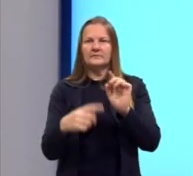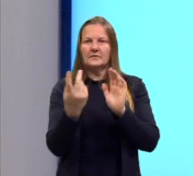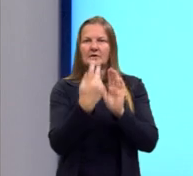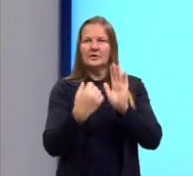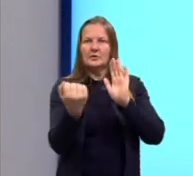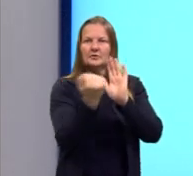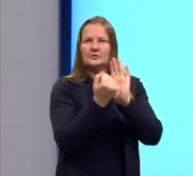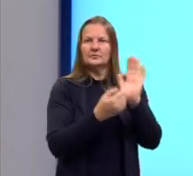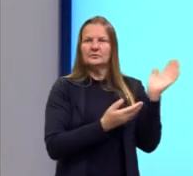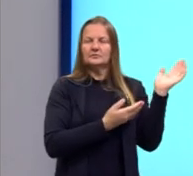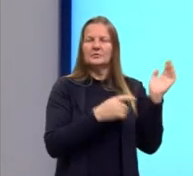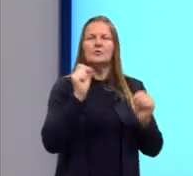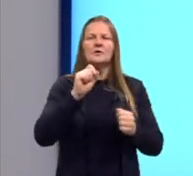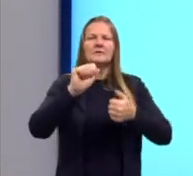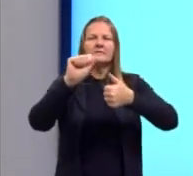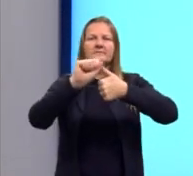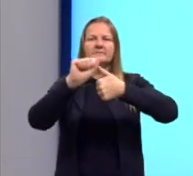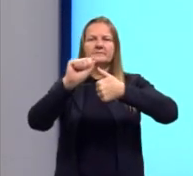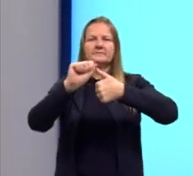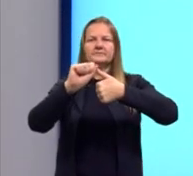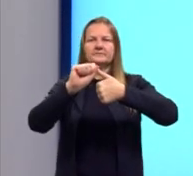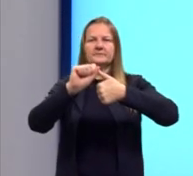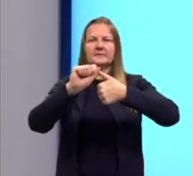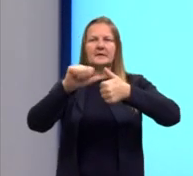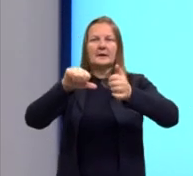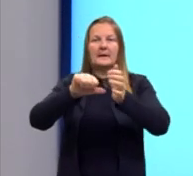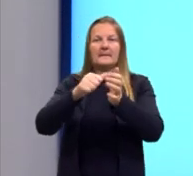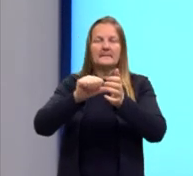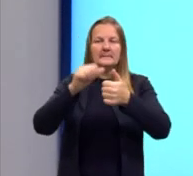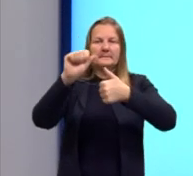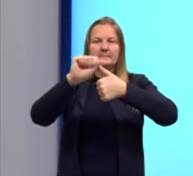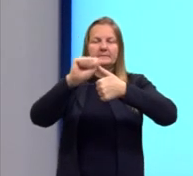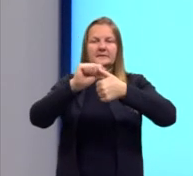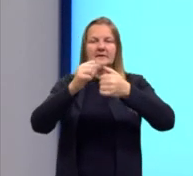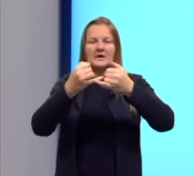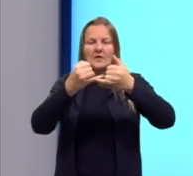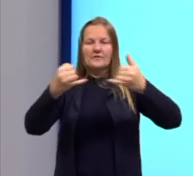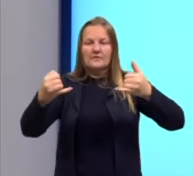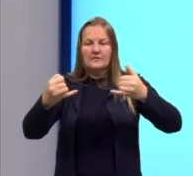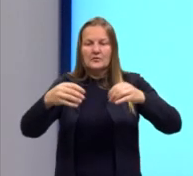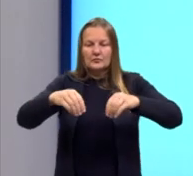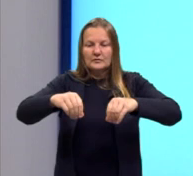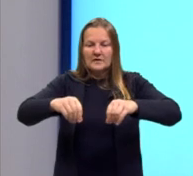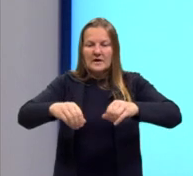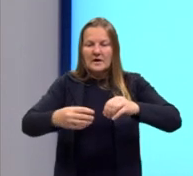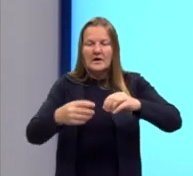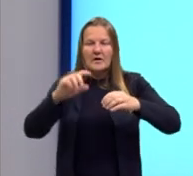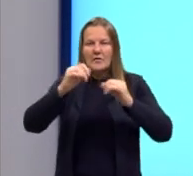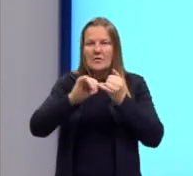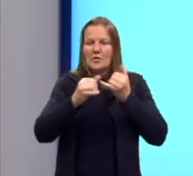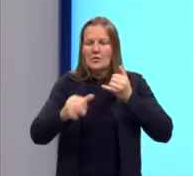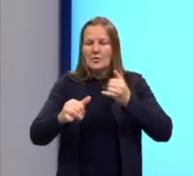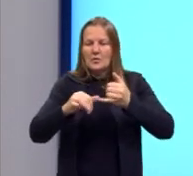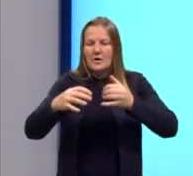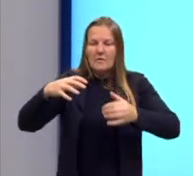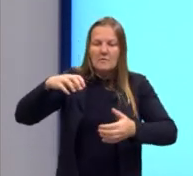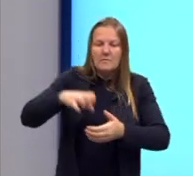não é traz várias opções aqui primeira né um fio terra para evitar sobrecarga elétrika